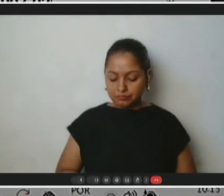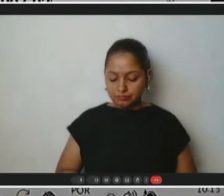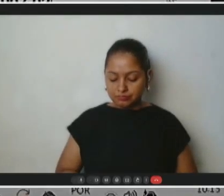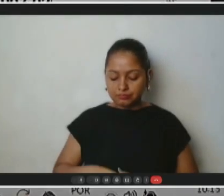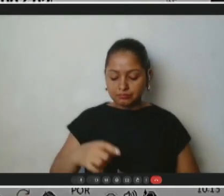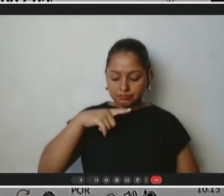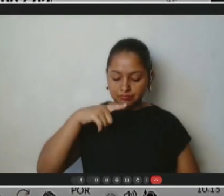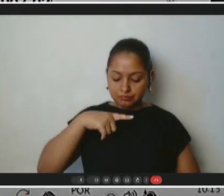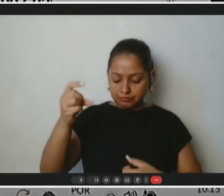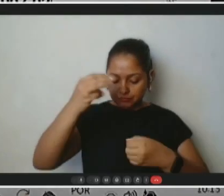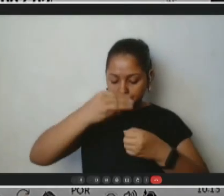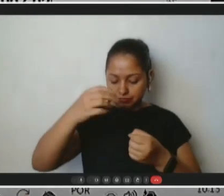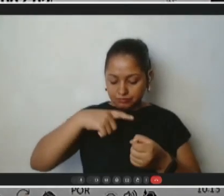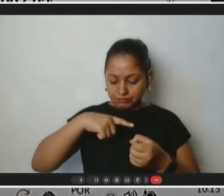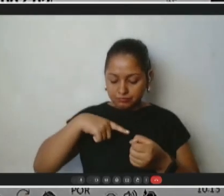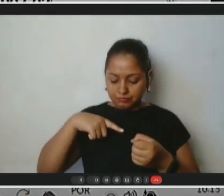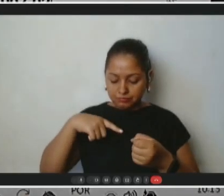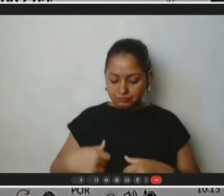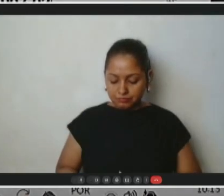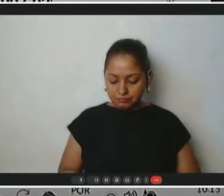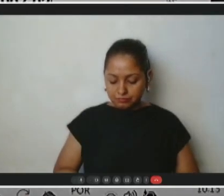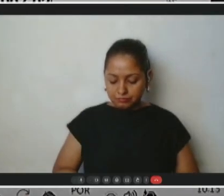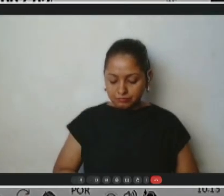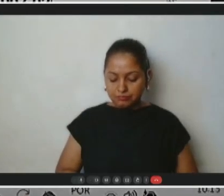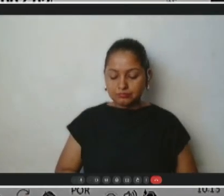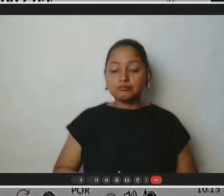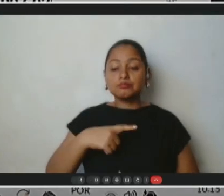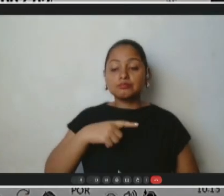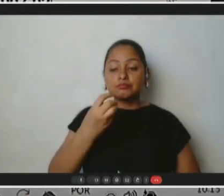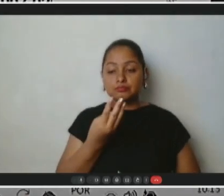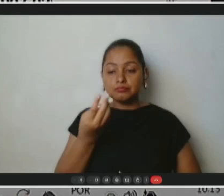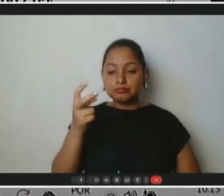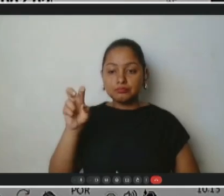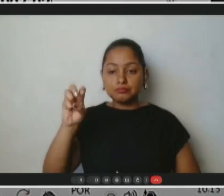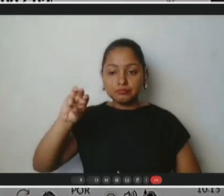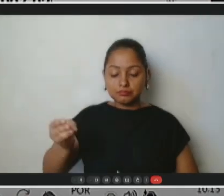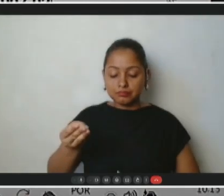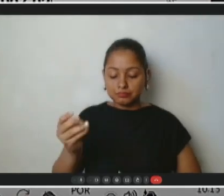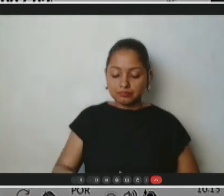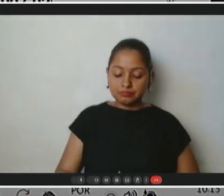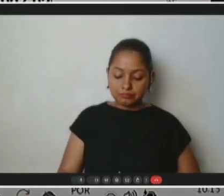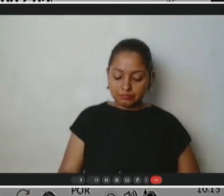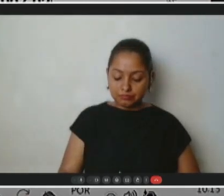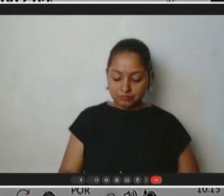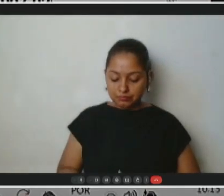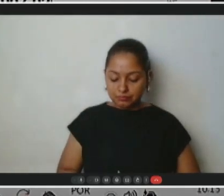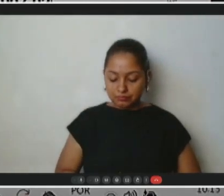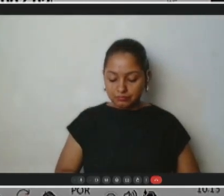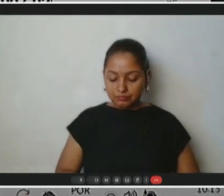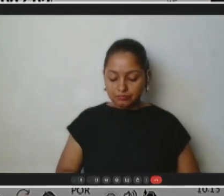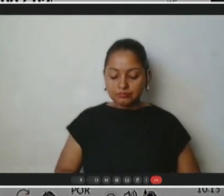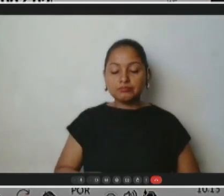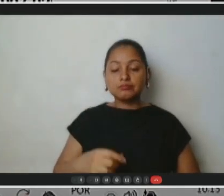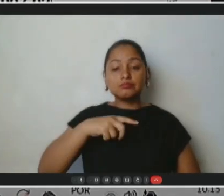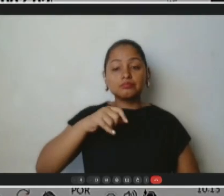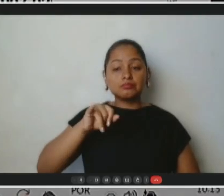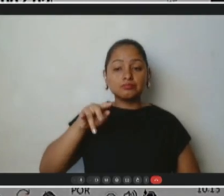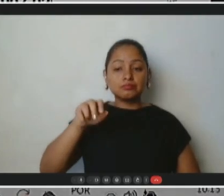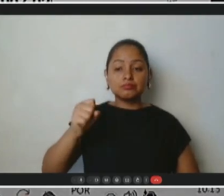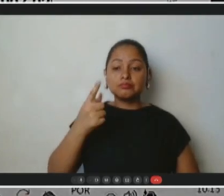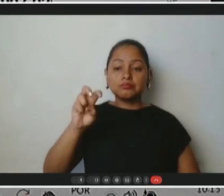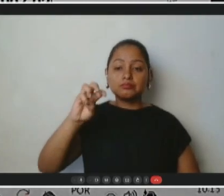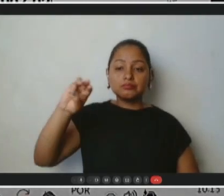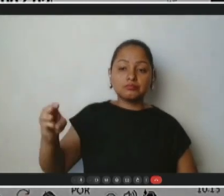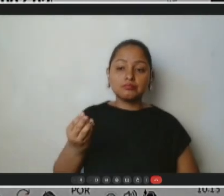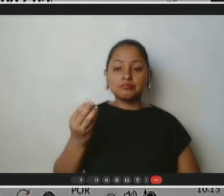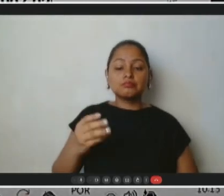Prefeitura Municipal, 305 milhões. Instituto Municipal de Assistência Social, o IMAS, 15 milhões. Fundo de